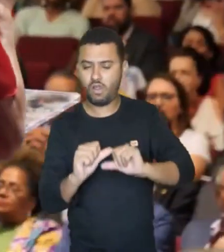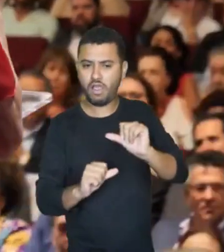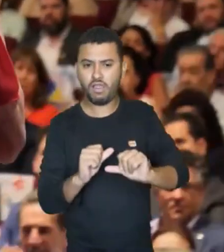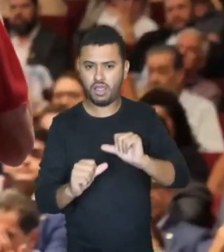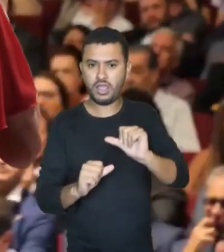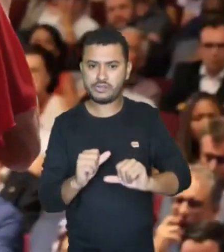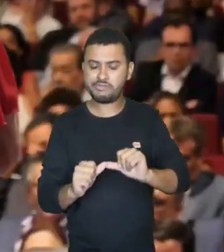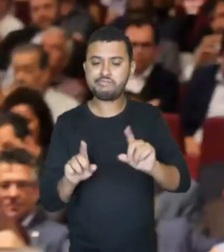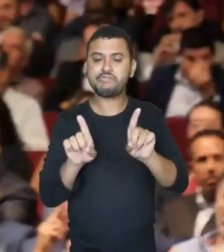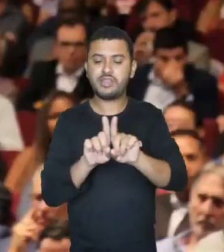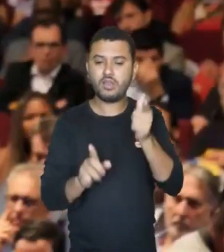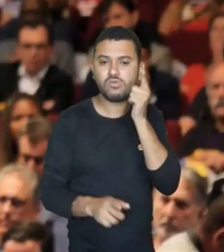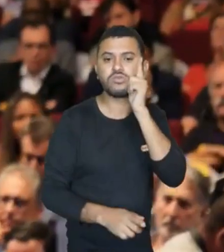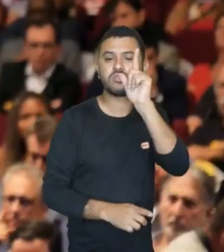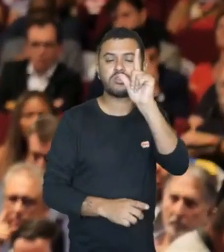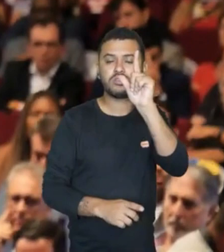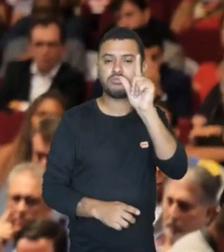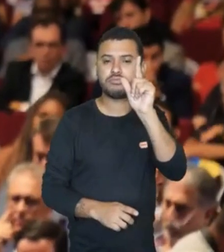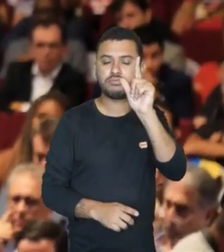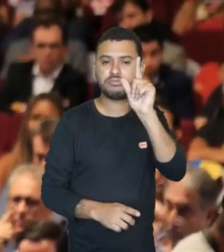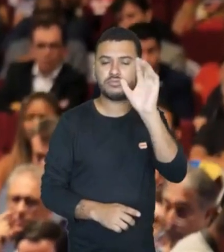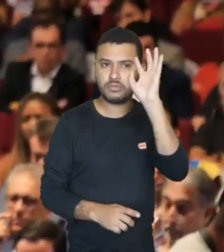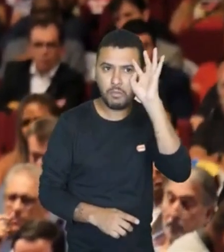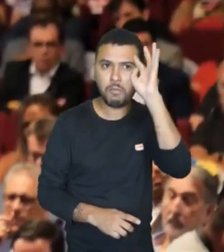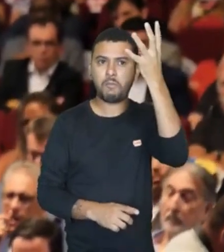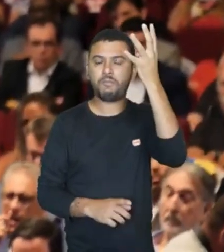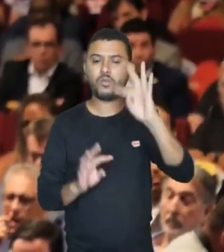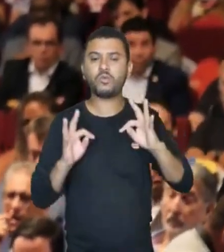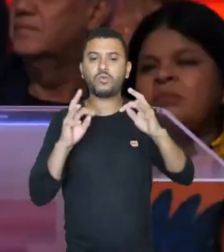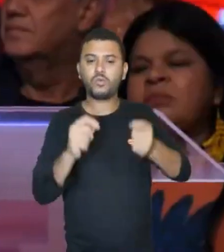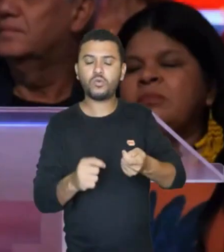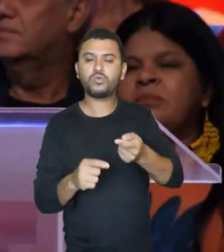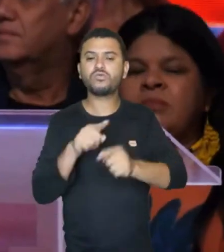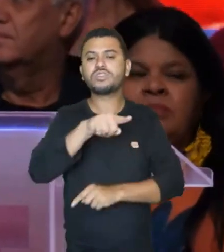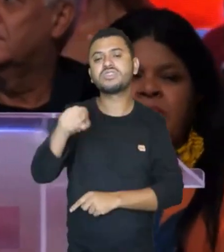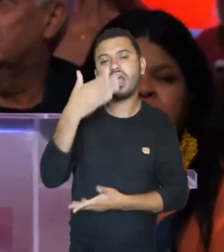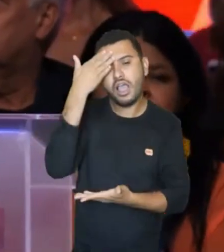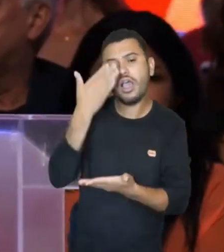você consiga realizar tudo aquilo que você acredita,